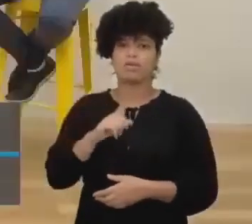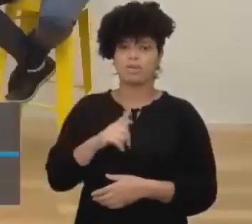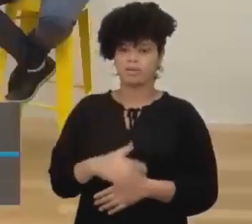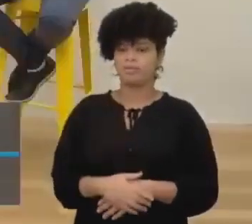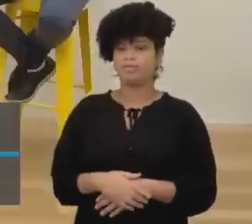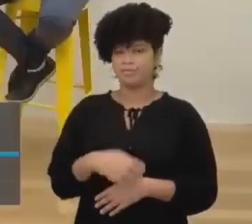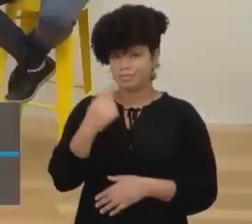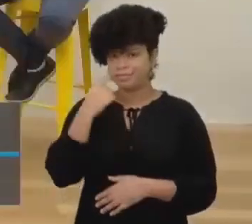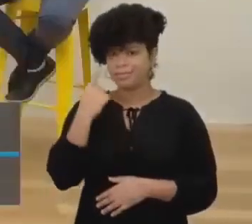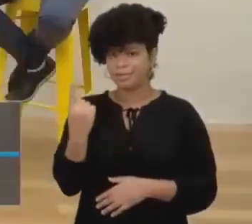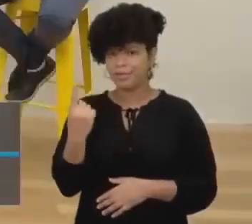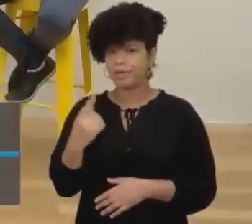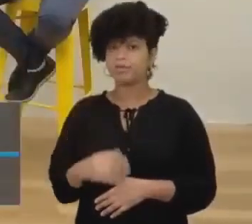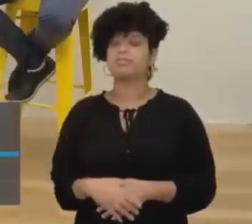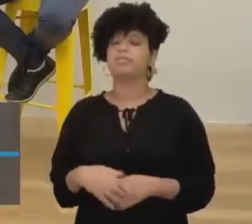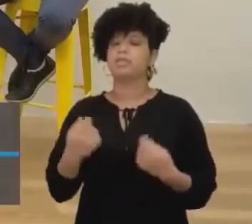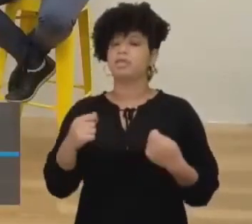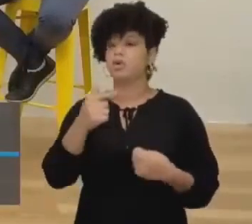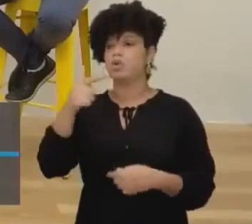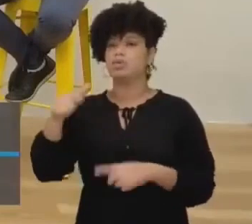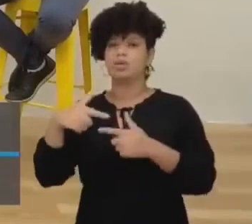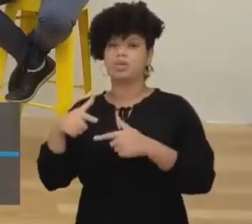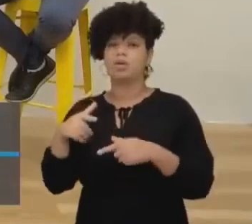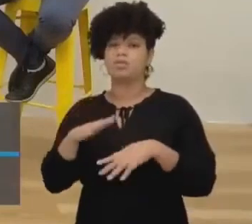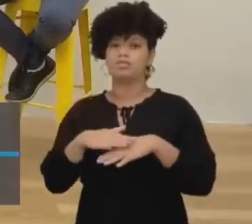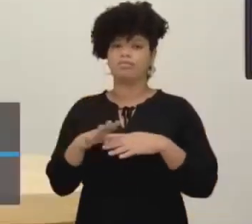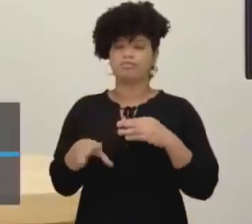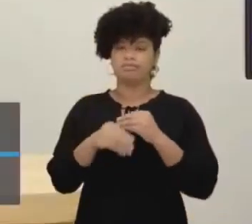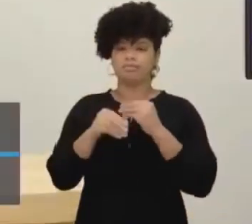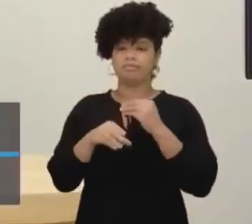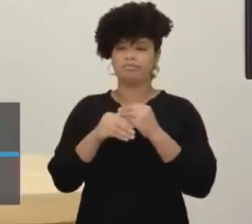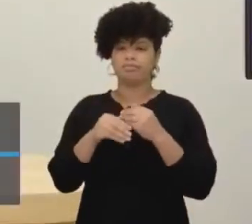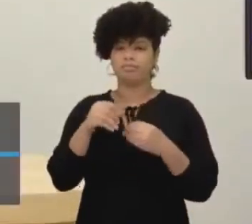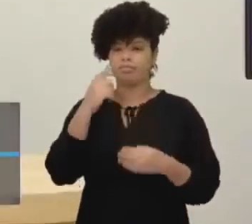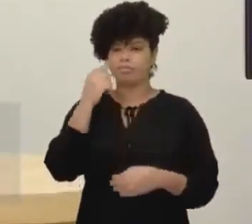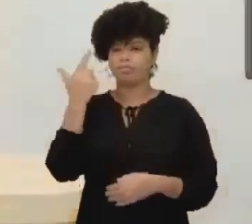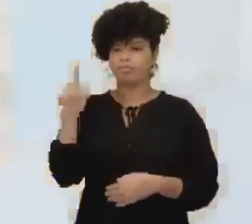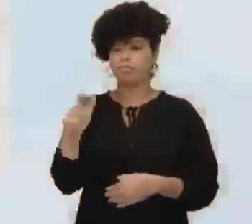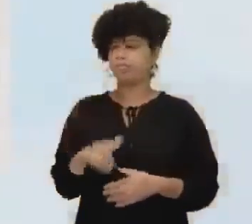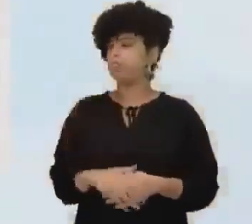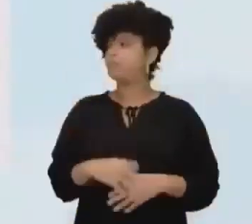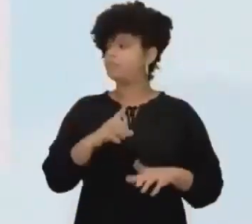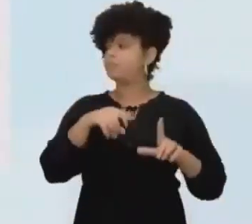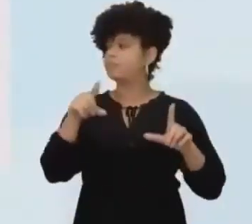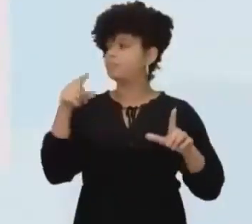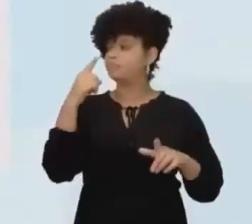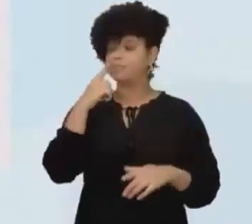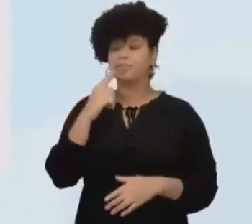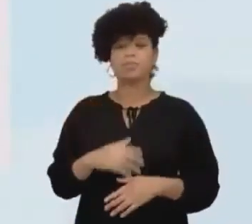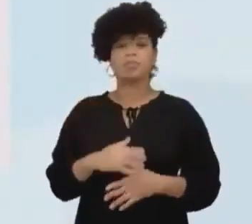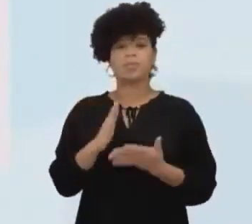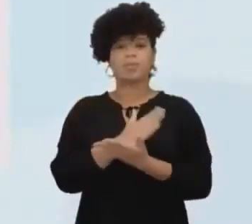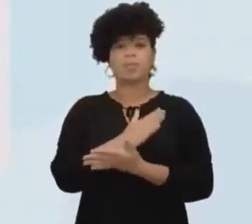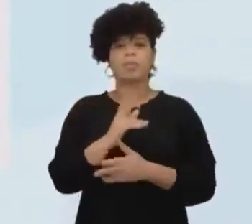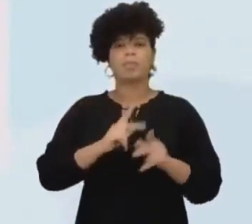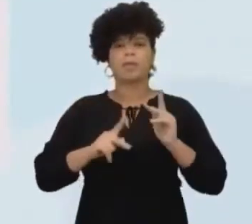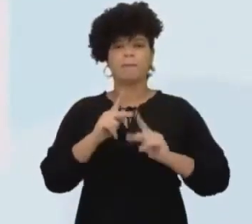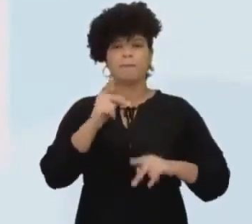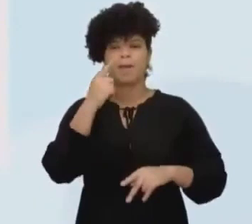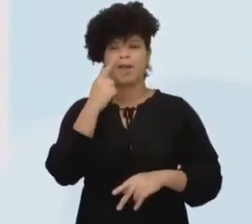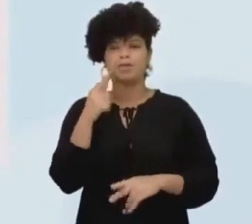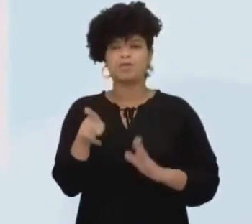porque não dá conta exatamente perfeito também interessante distribuição da população